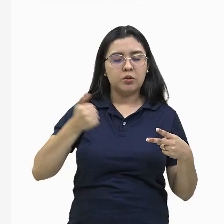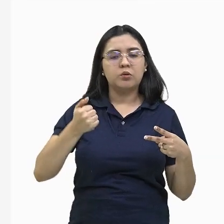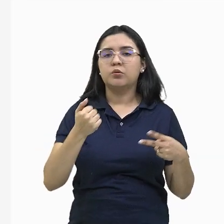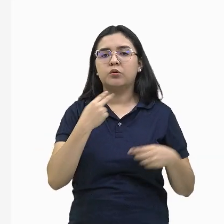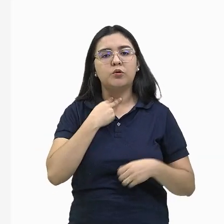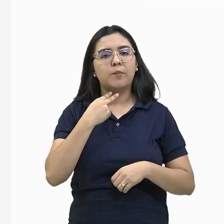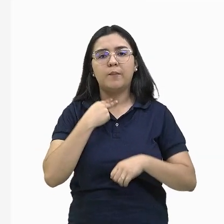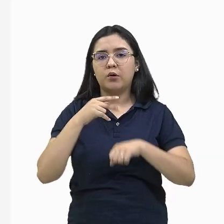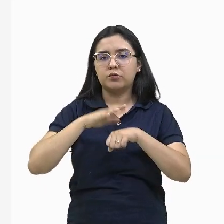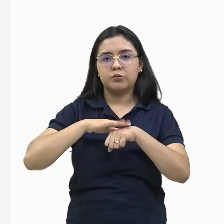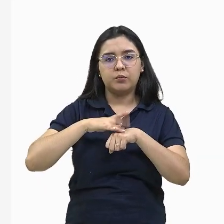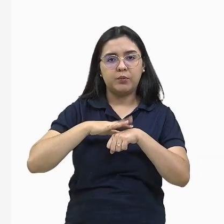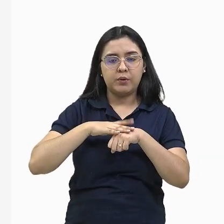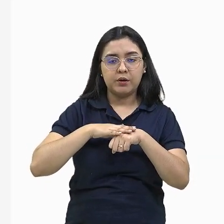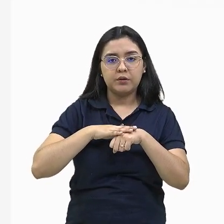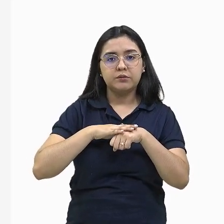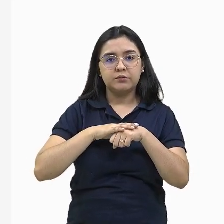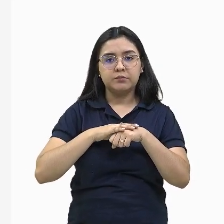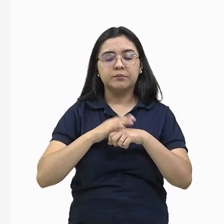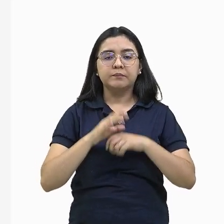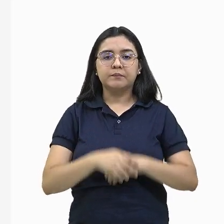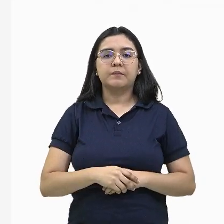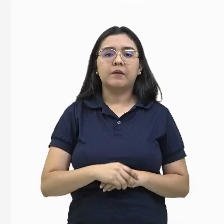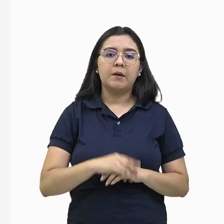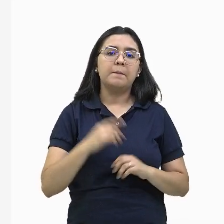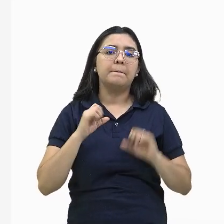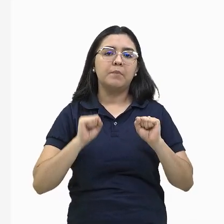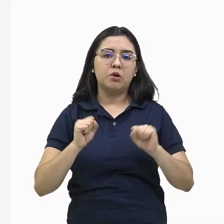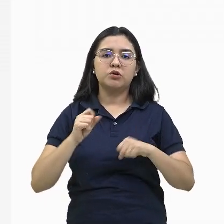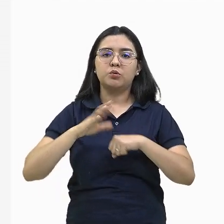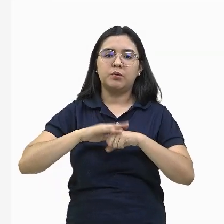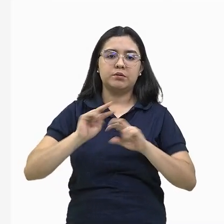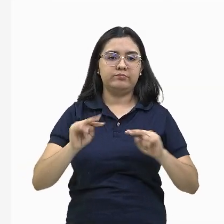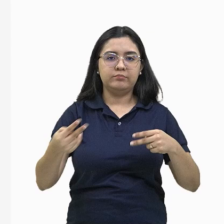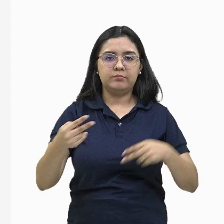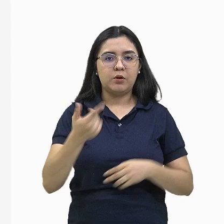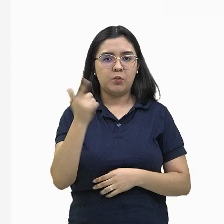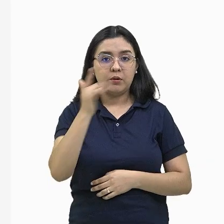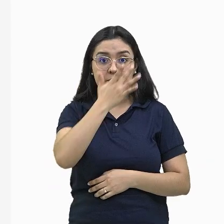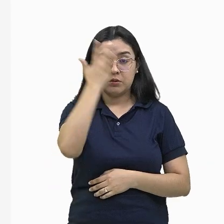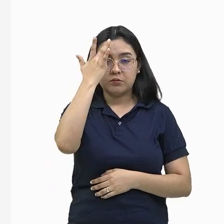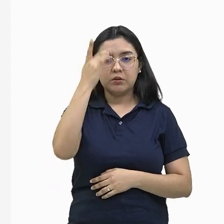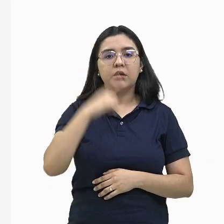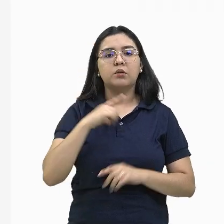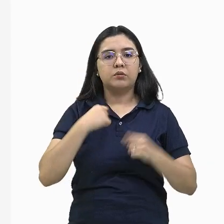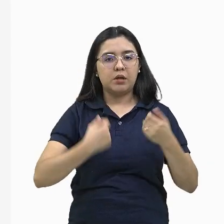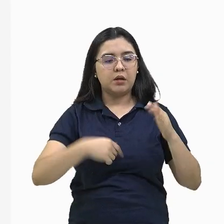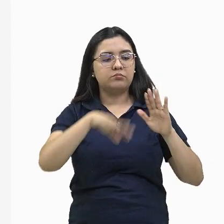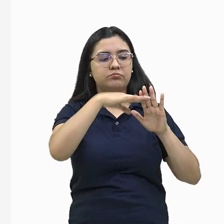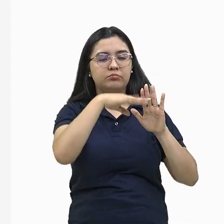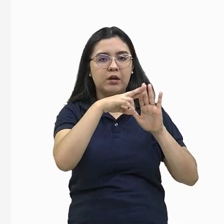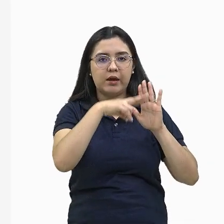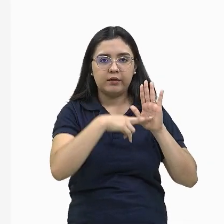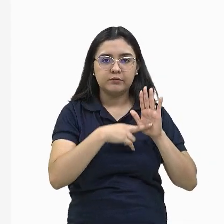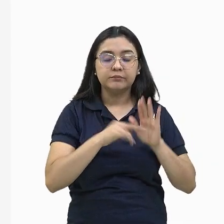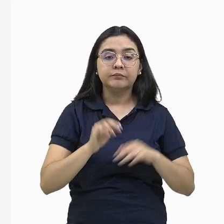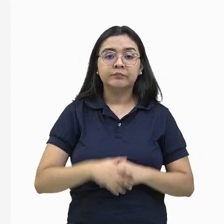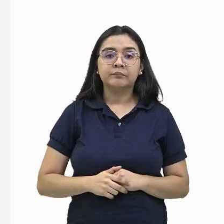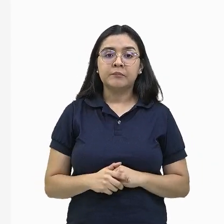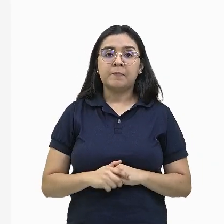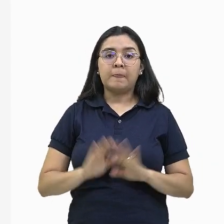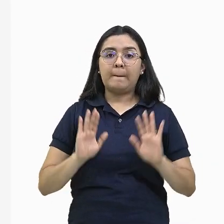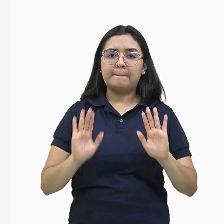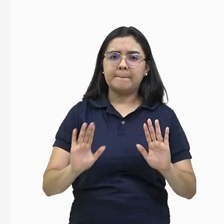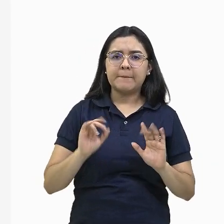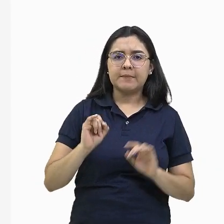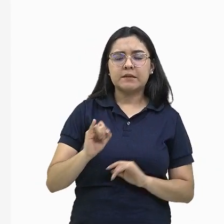na hora de doar sangue, porque isso pode levar a doença para outra pessoa. Então, há critérios que precisam ser seguidos, tá bom? Mas, se a